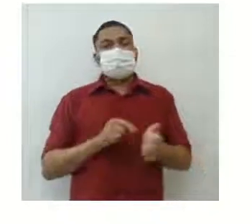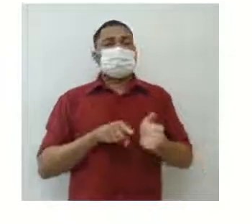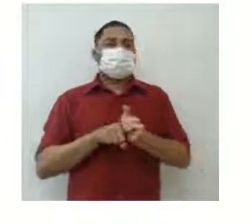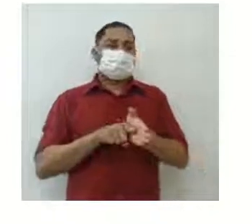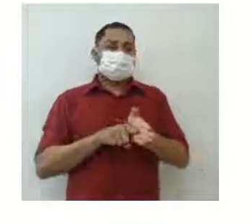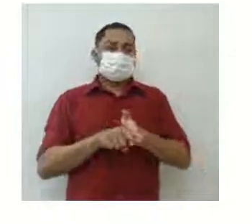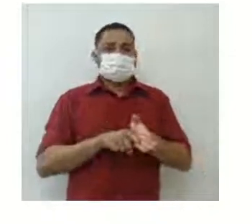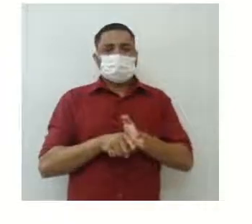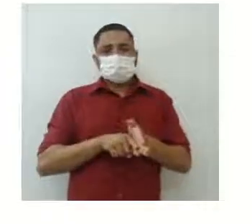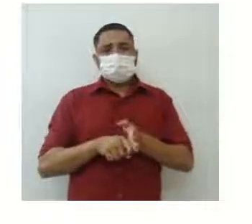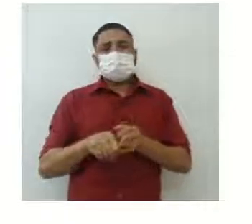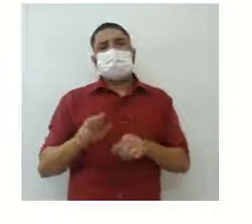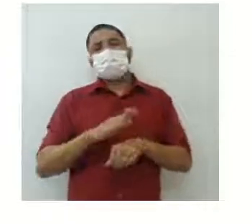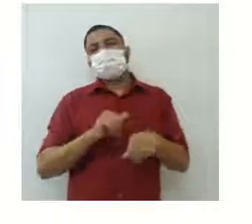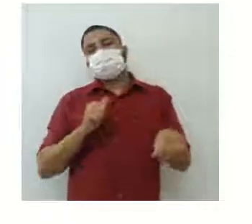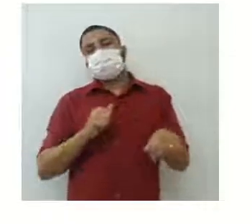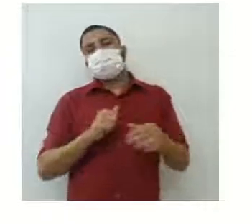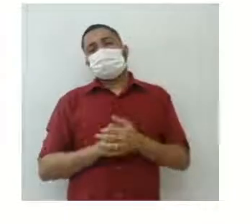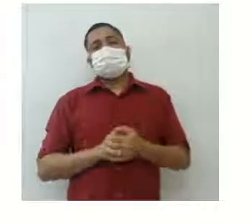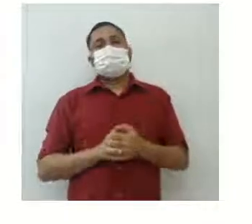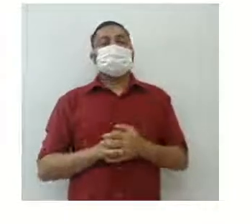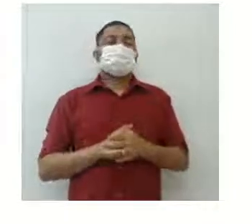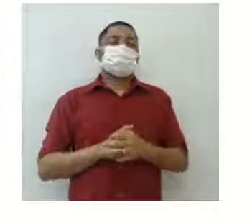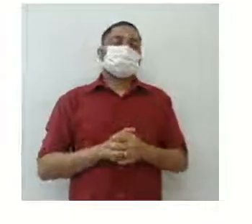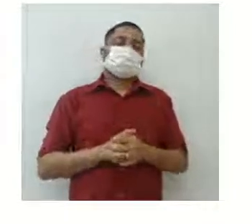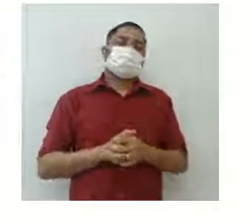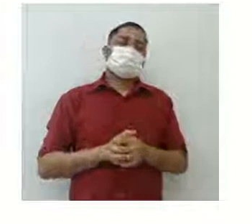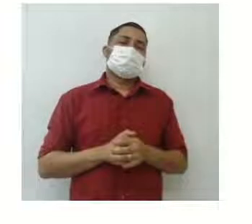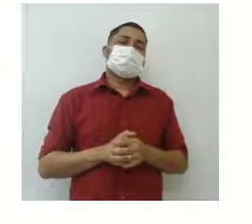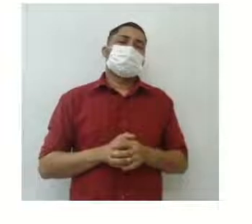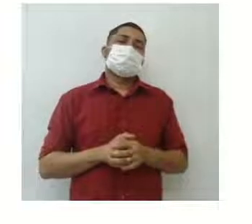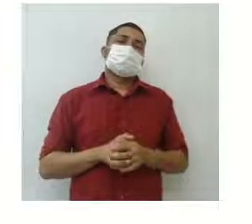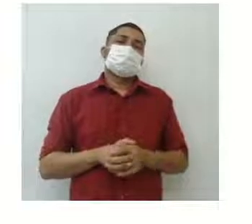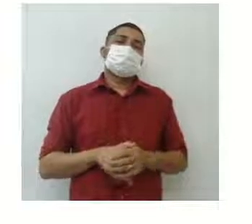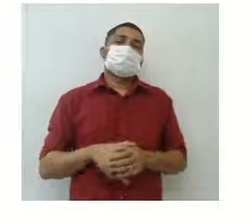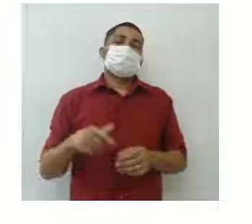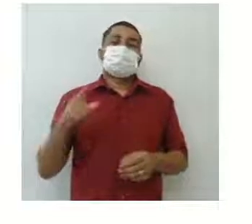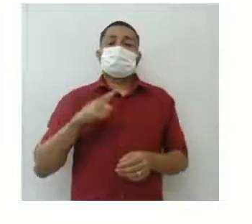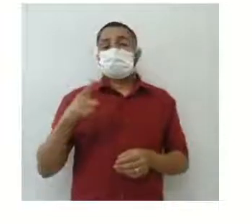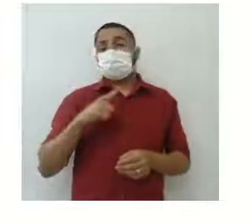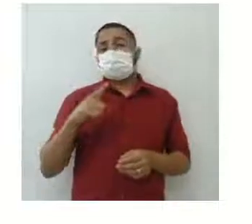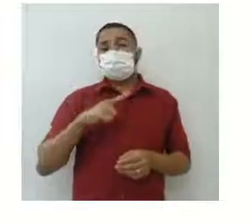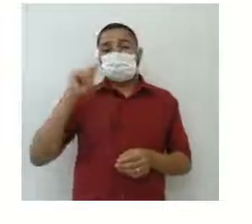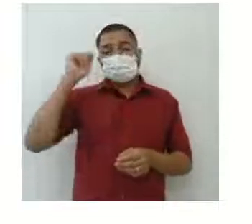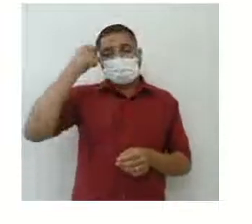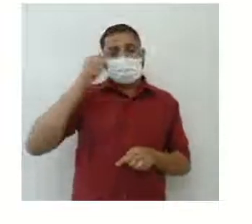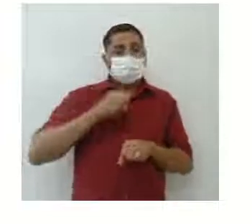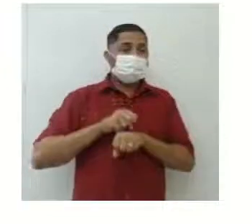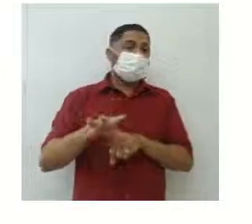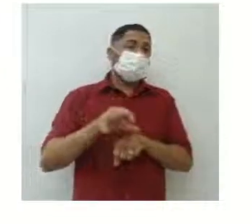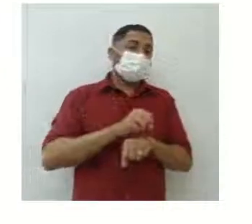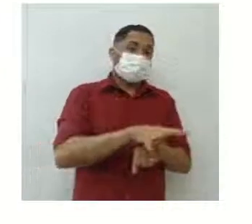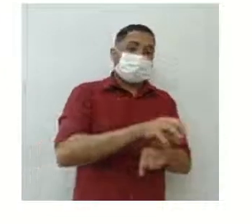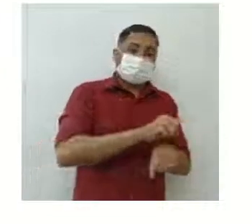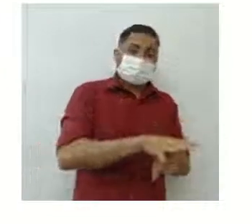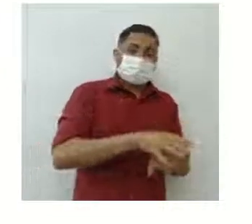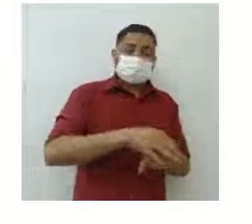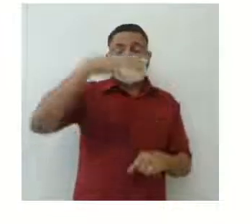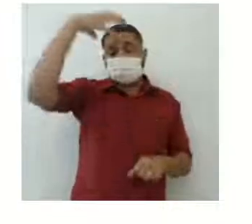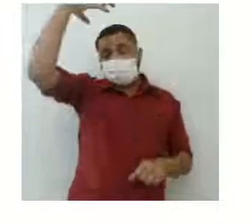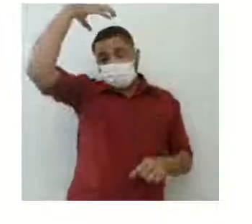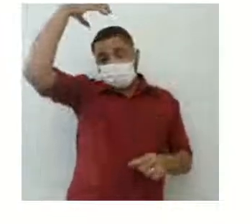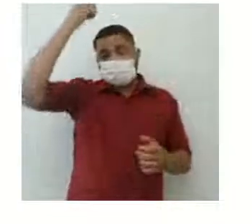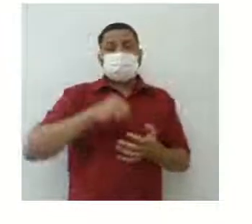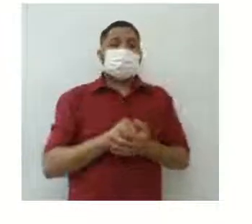exploradores, chamado de encomenda. Os nativos distribuídos, né, pela coroa,